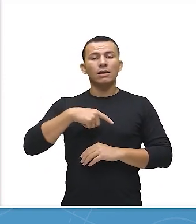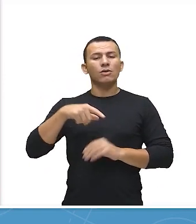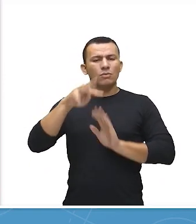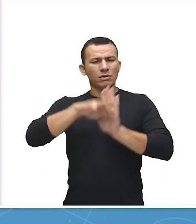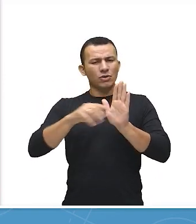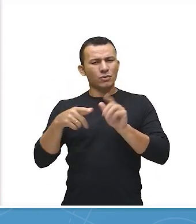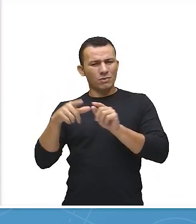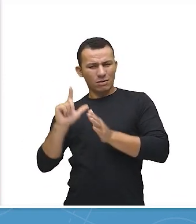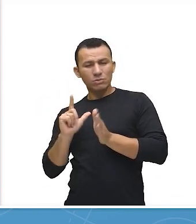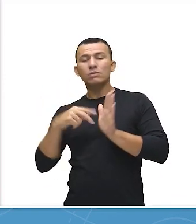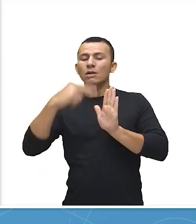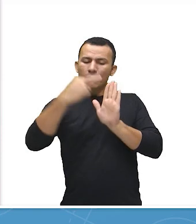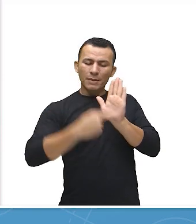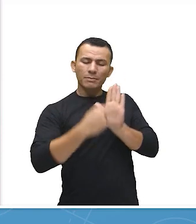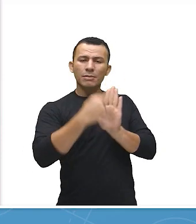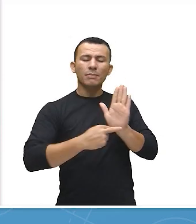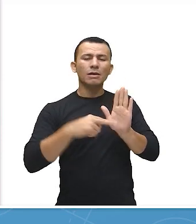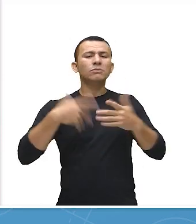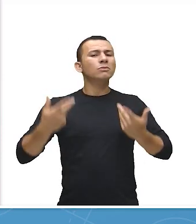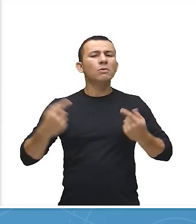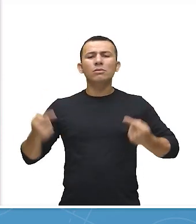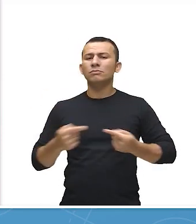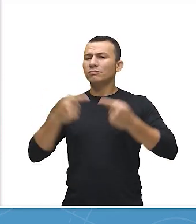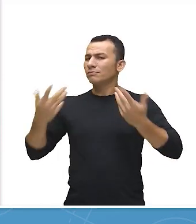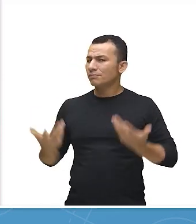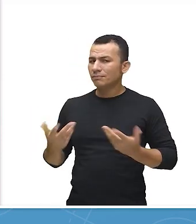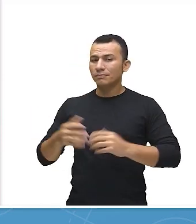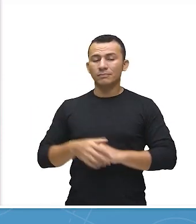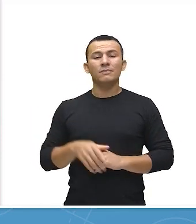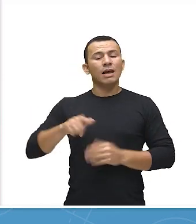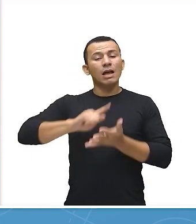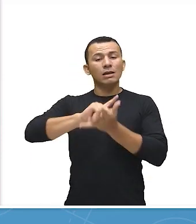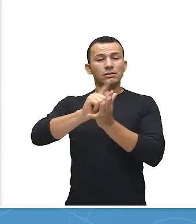texto a gente percebeu que ele é um gênero que vai